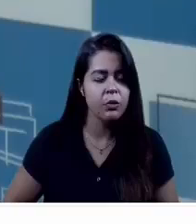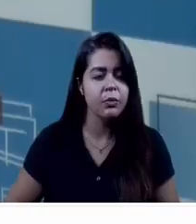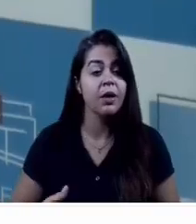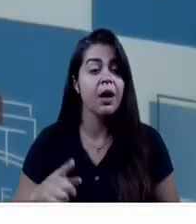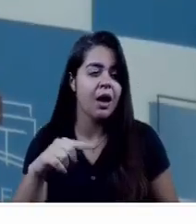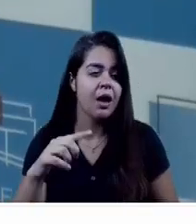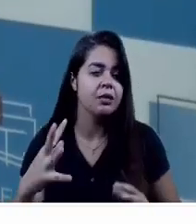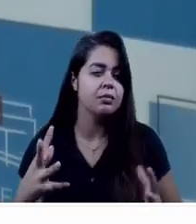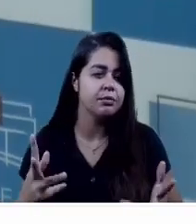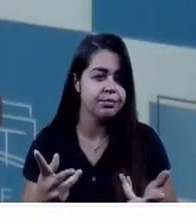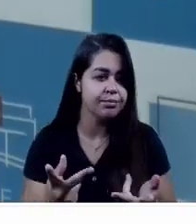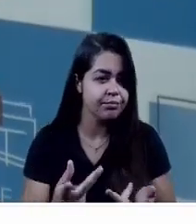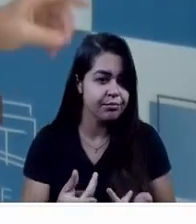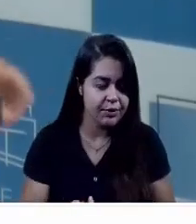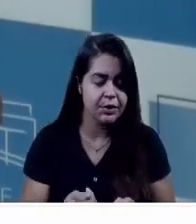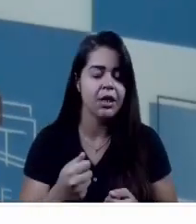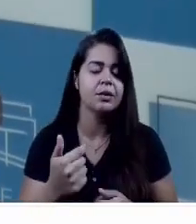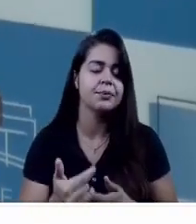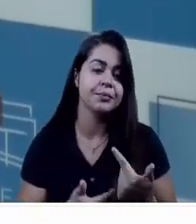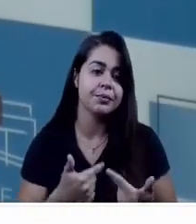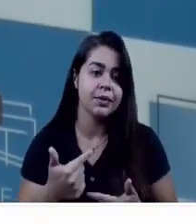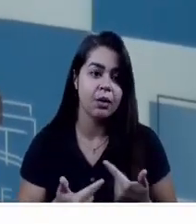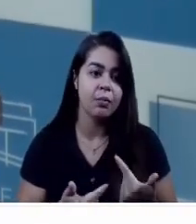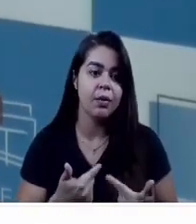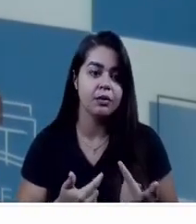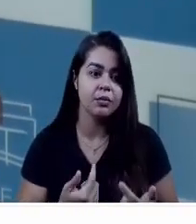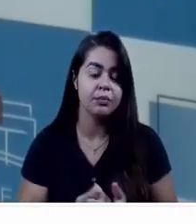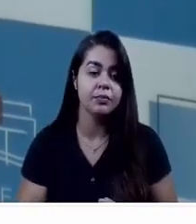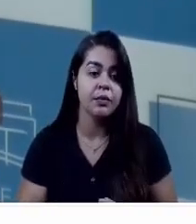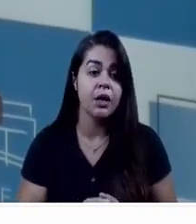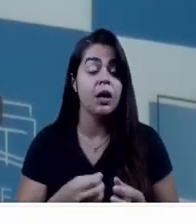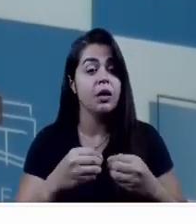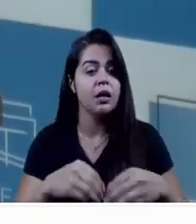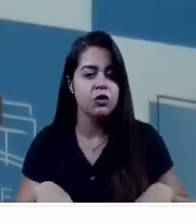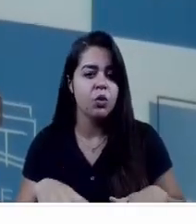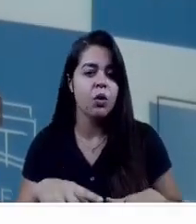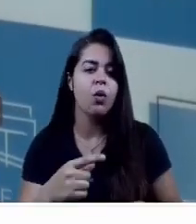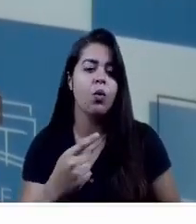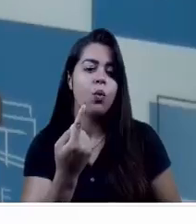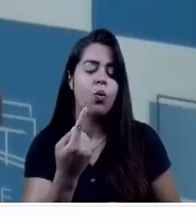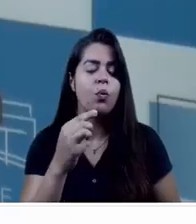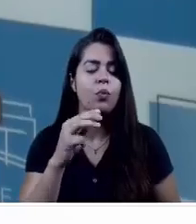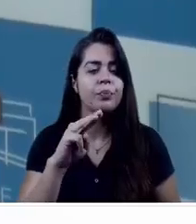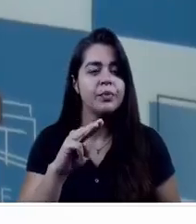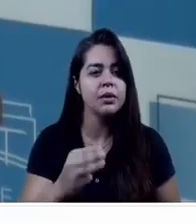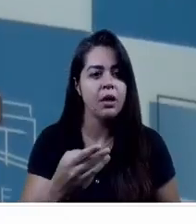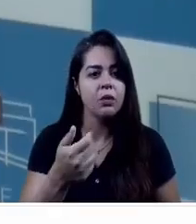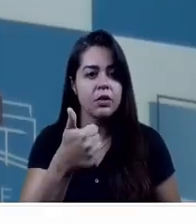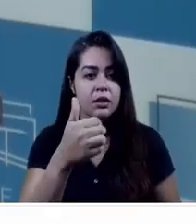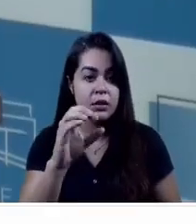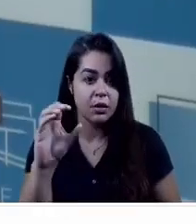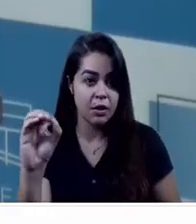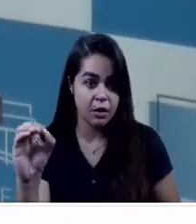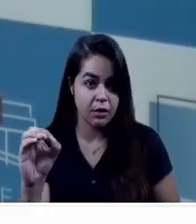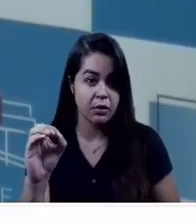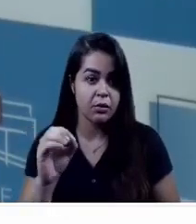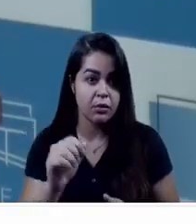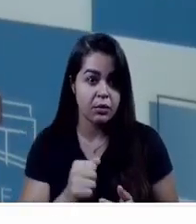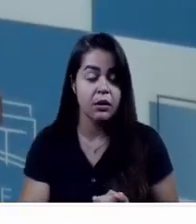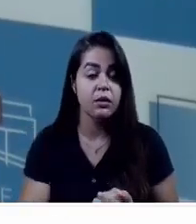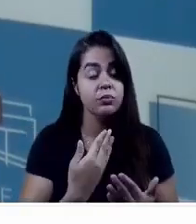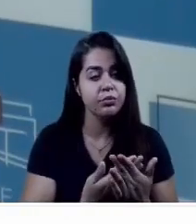aí, gastou-se 1,1 milhão para fazer um estudo, onde eles dizem que